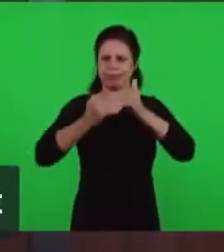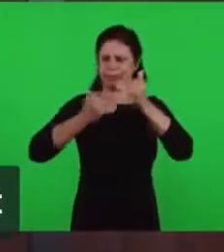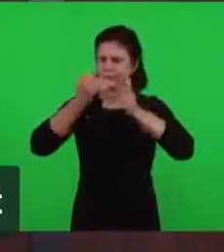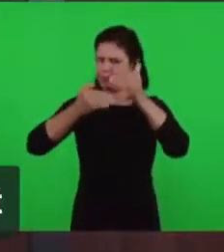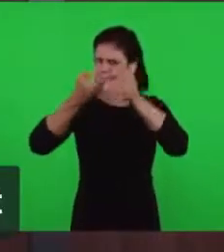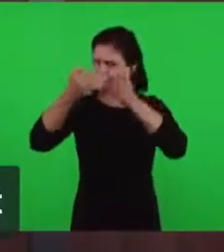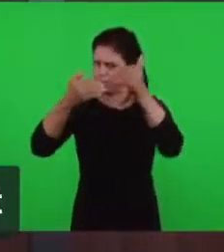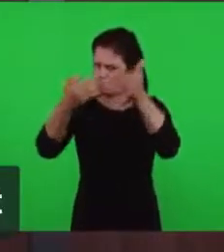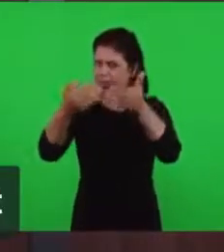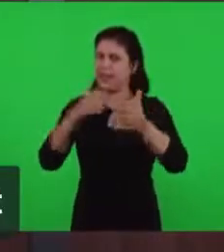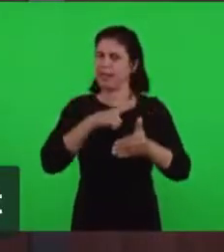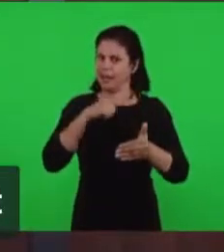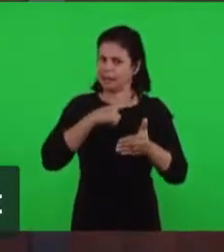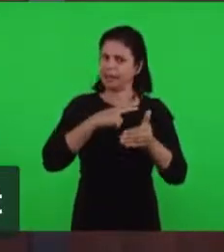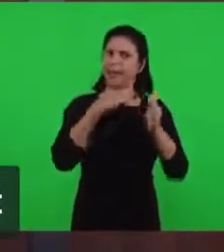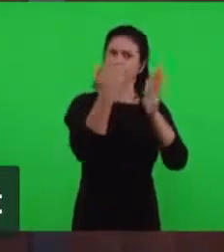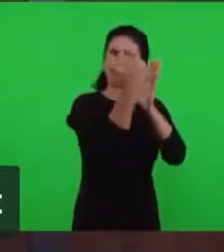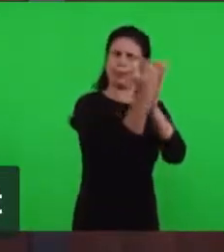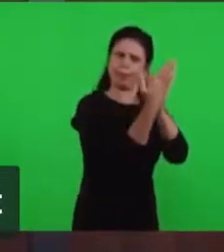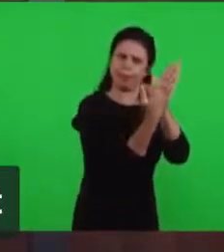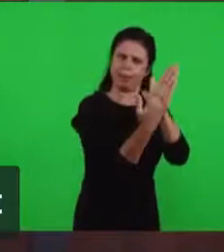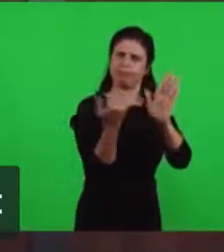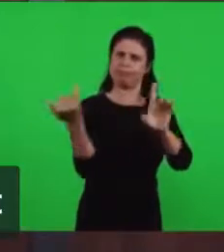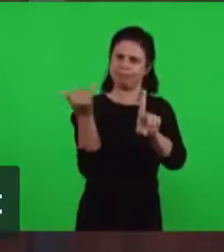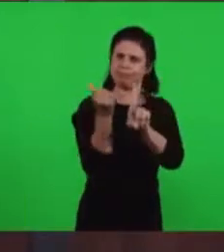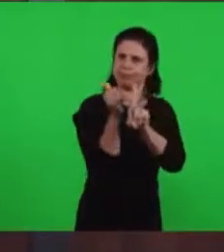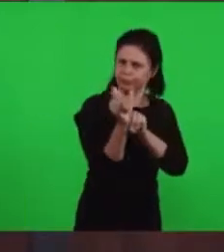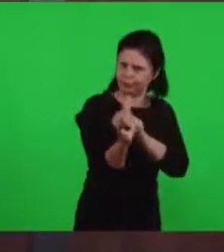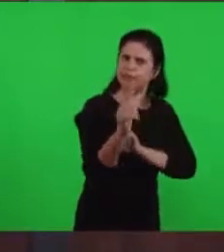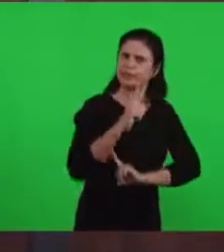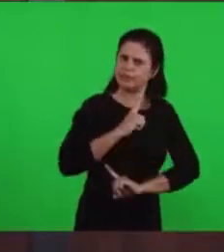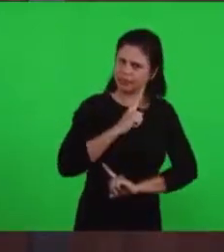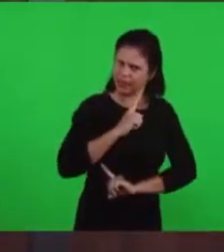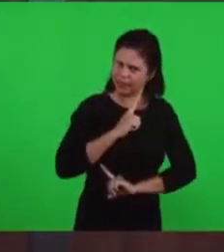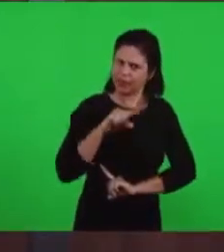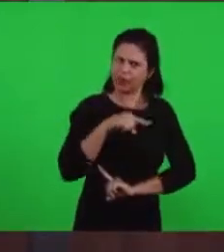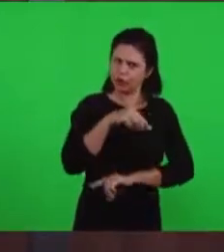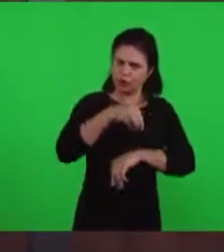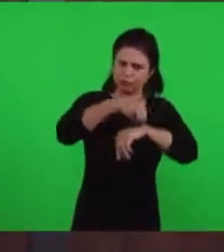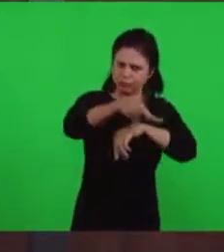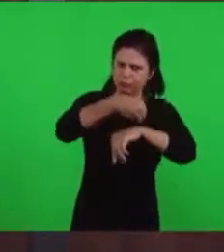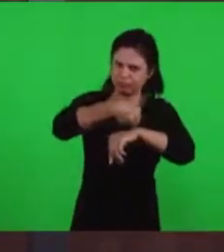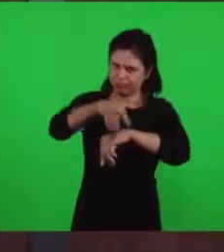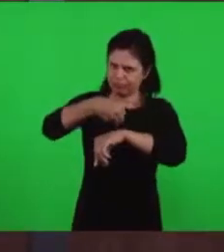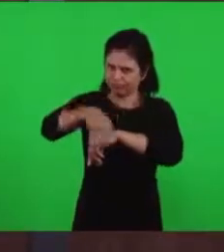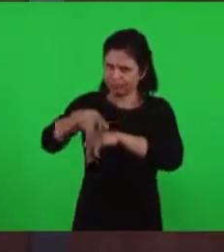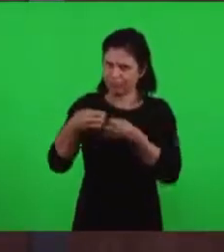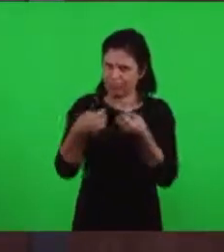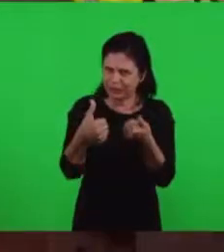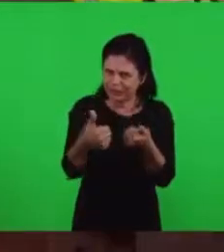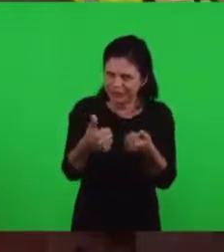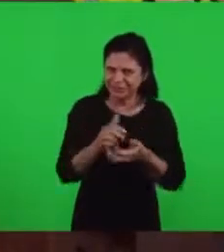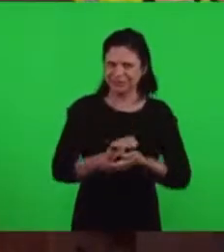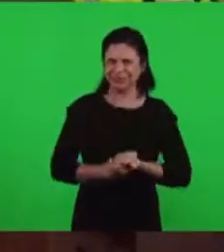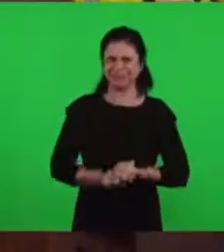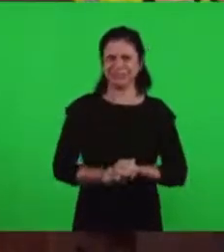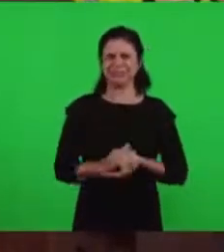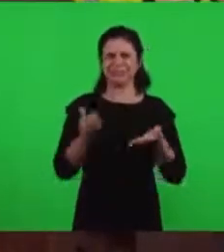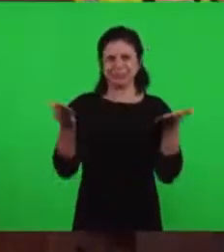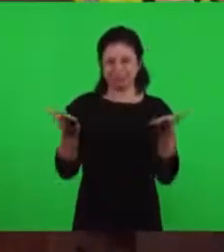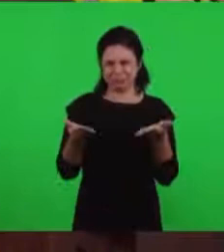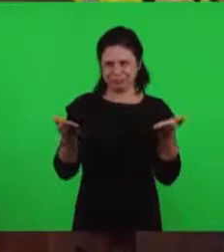tem uma sequência profética e nós estamos passando isso para os nossos irmãos e eu agora vamos passar para os irmãos